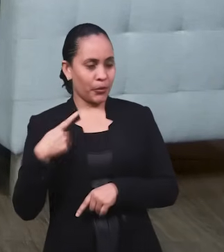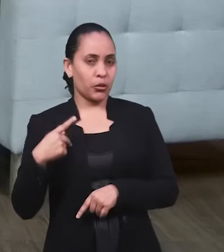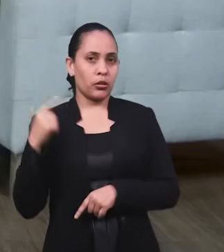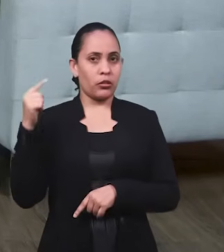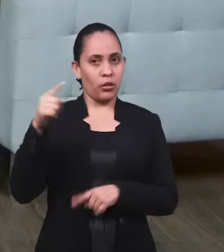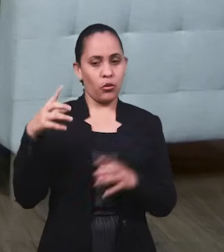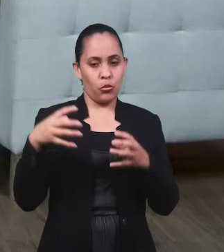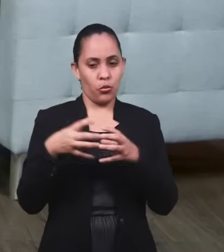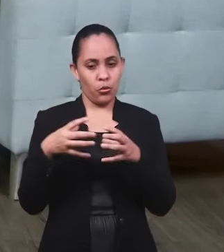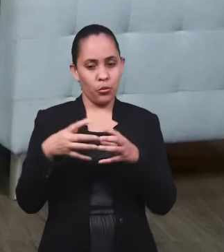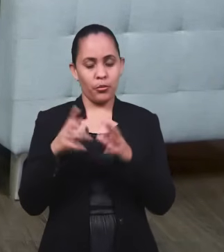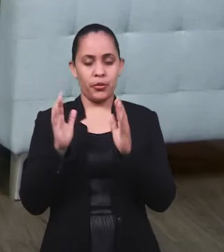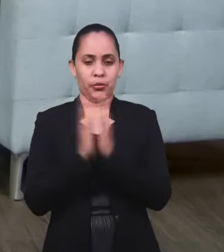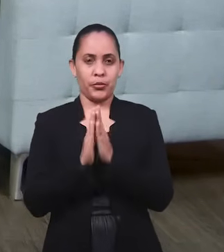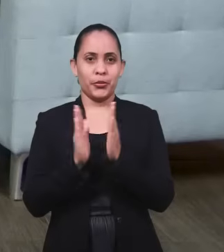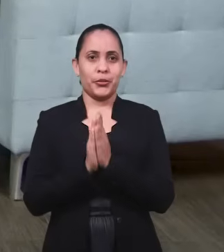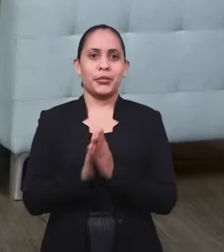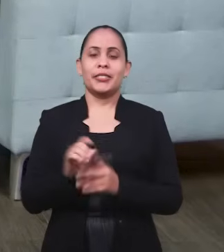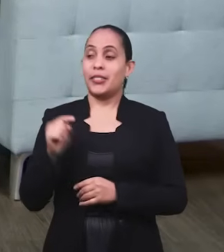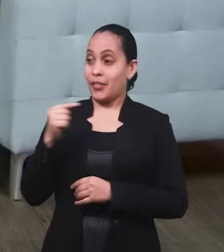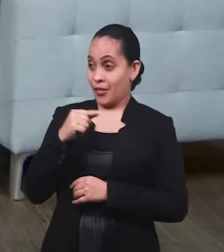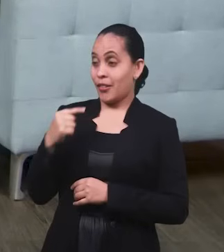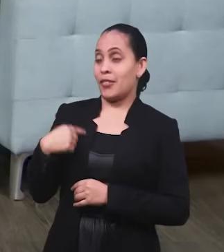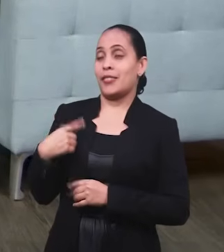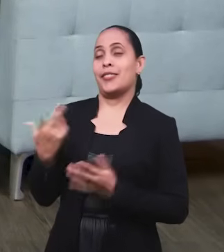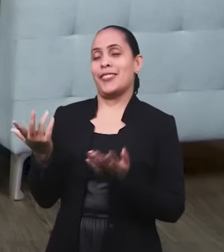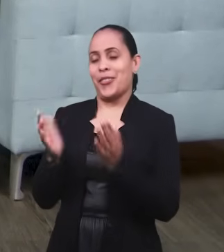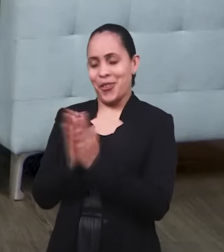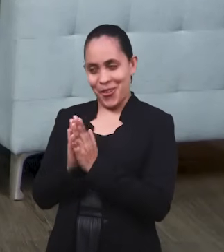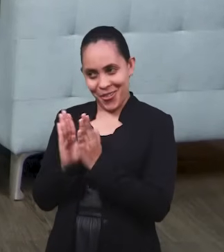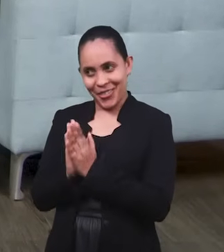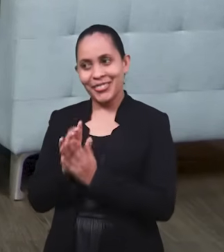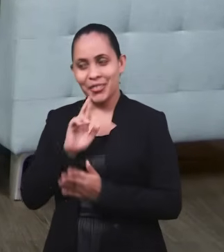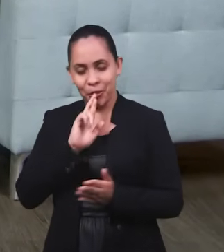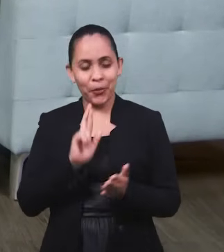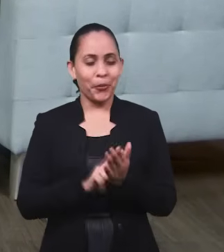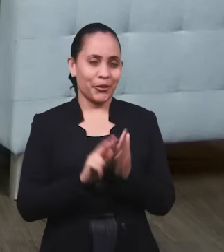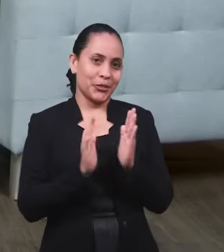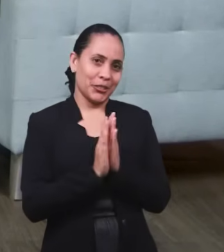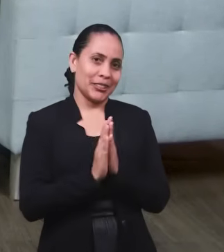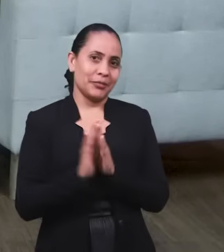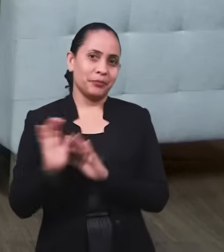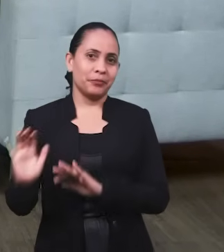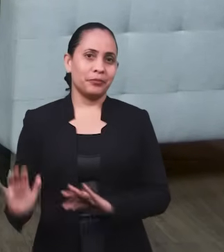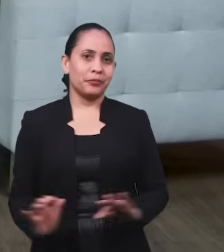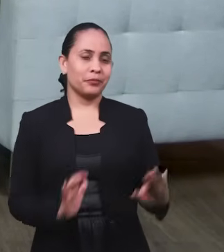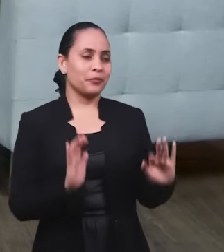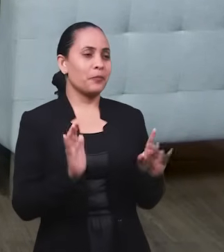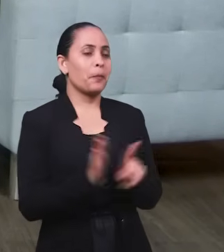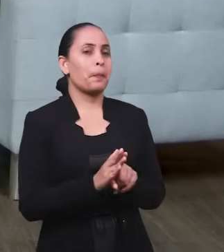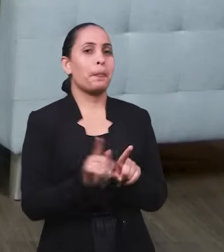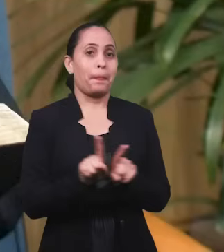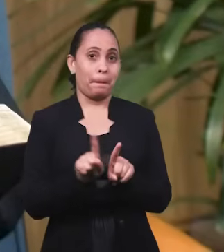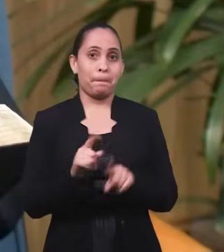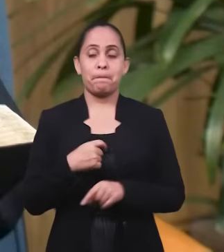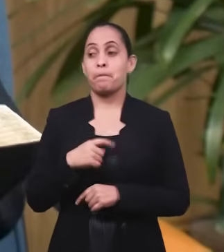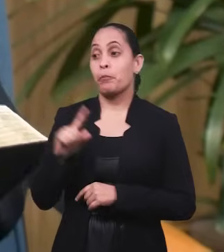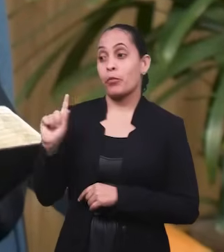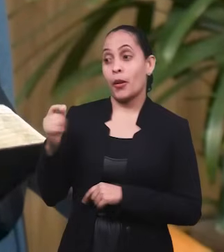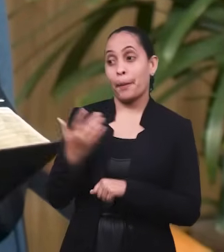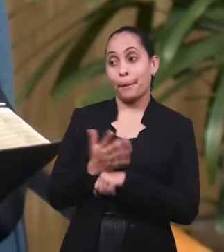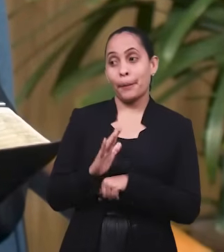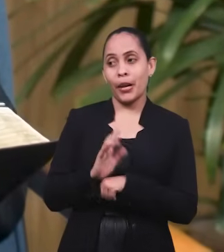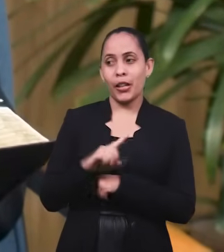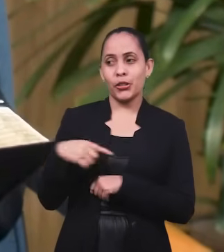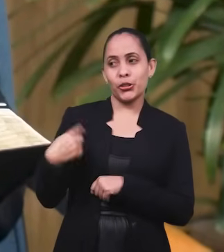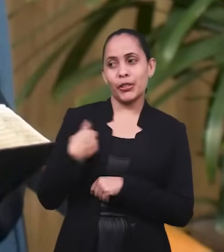o grupo que está lá ora, não ora? Com certeza, ora. E tem as respostas de oração. Tem as respostas de oração. E com isso a gente coloca em prática